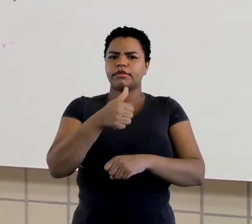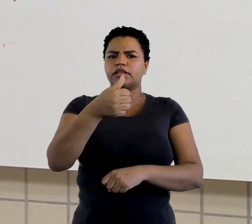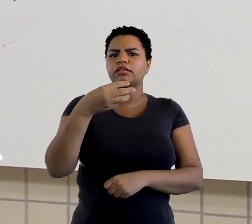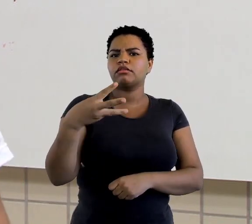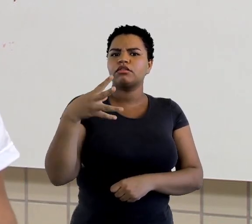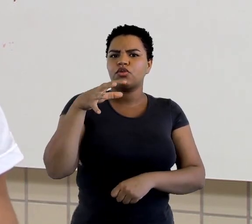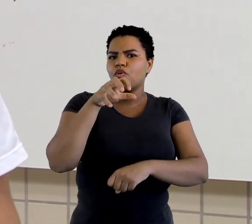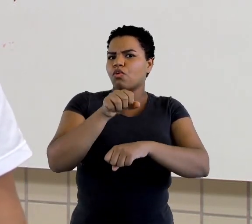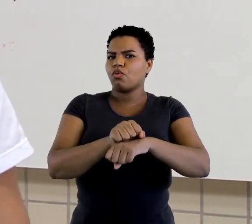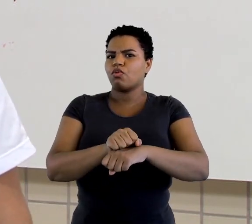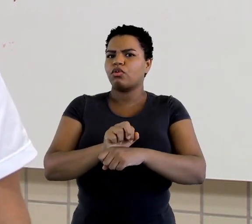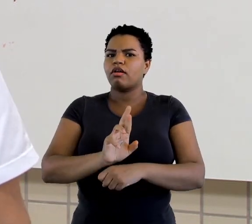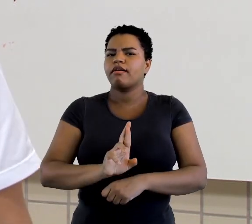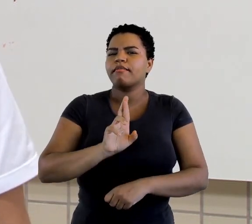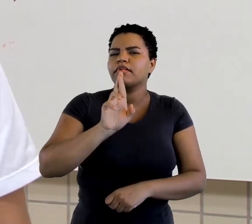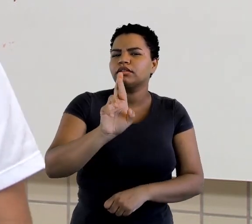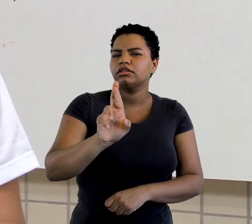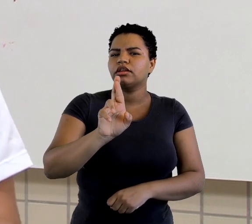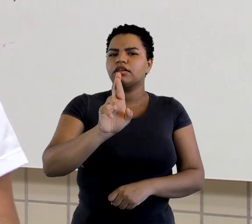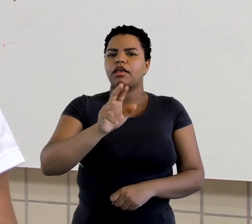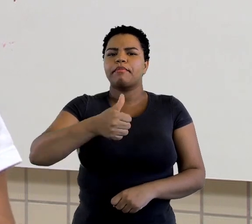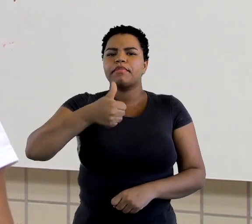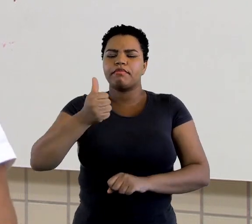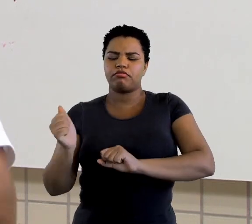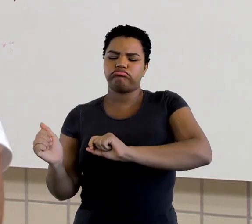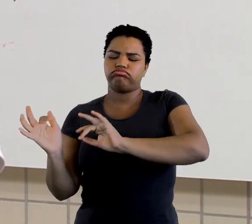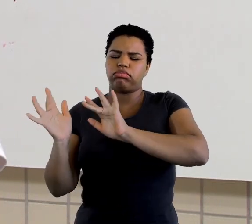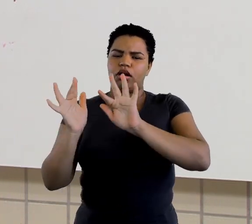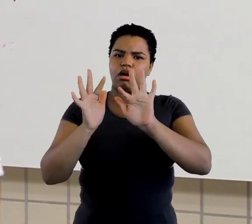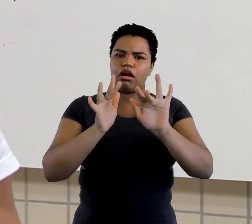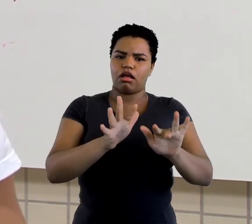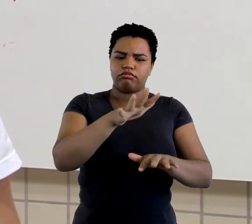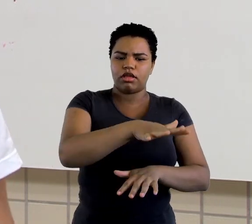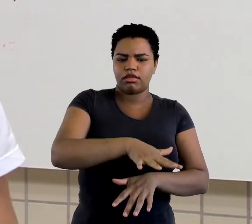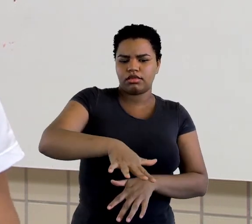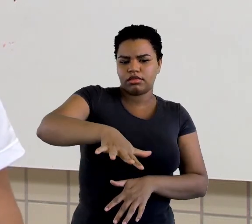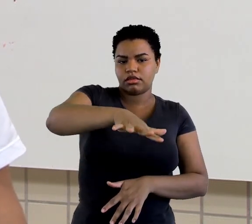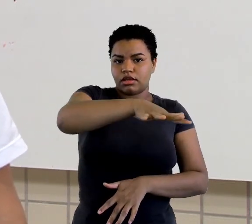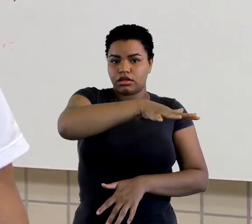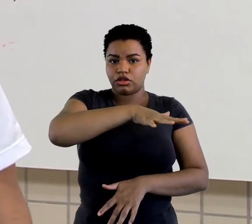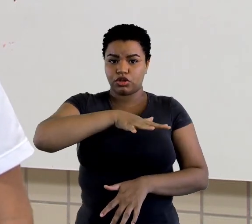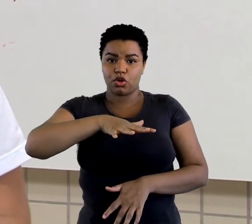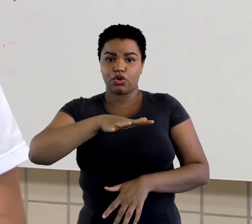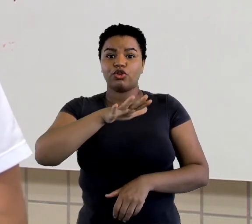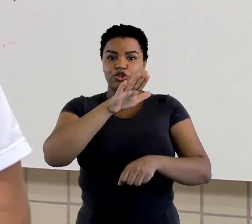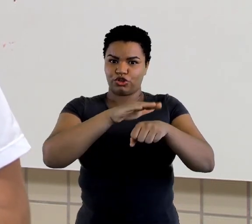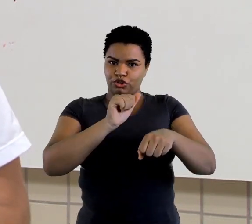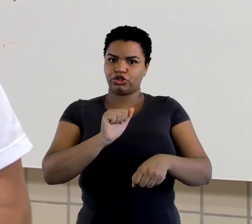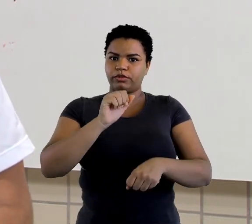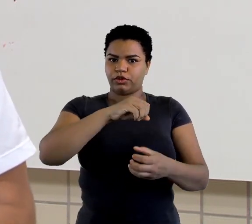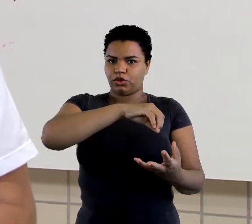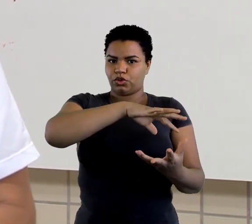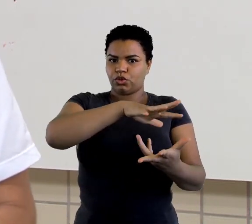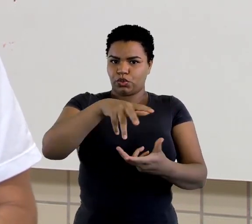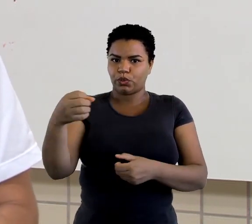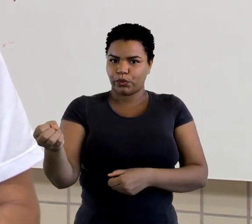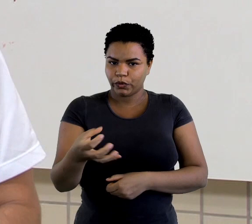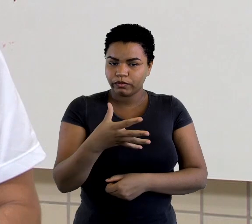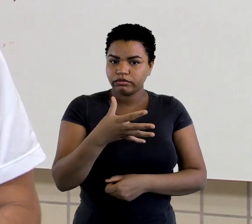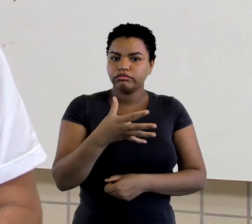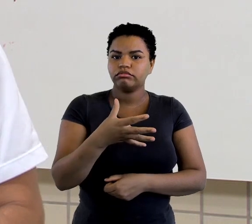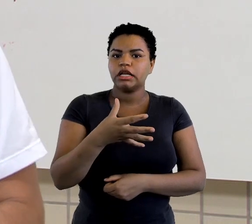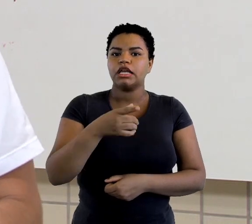colônias representavam a chegada dos primeiros imigrantes ao território chamado de Novo Mundo. Havia as colônias